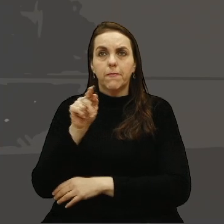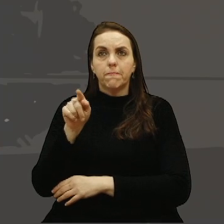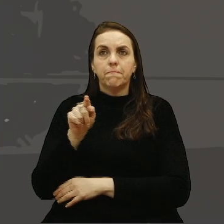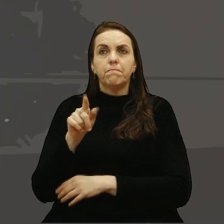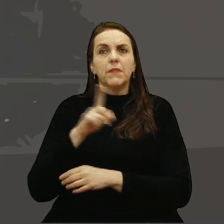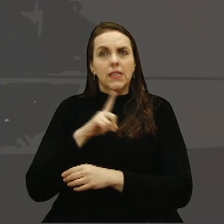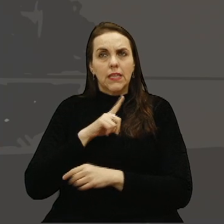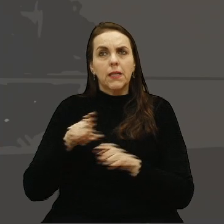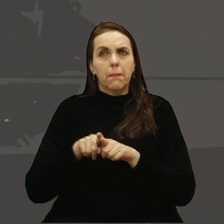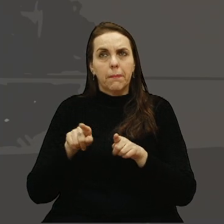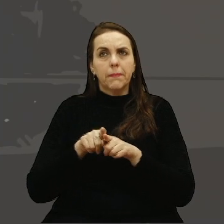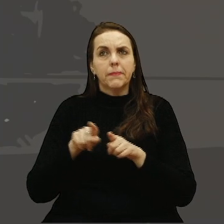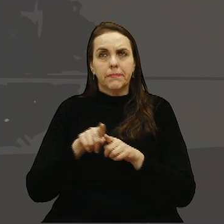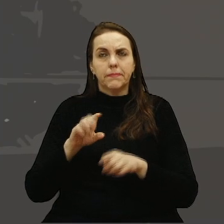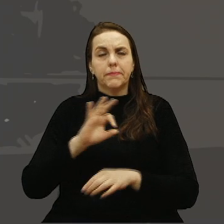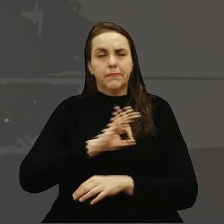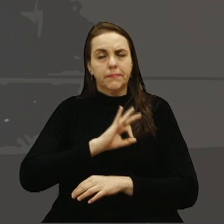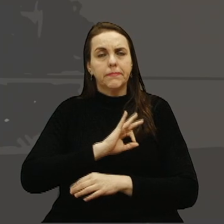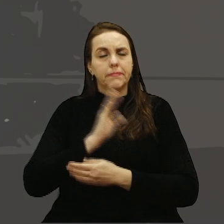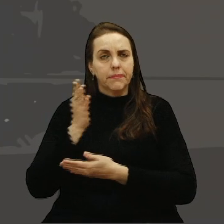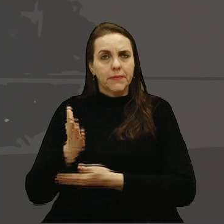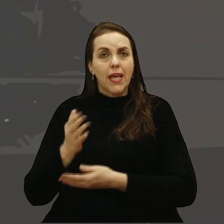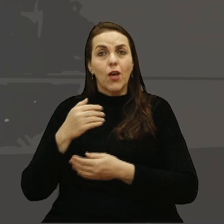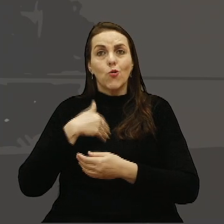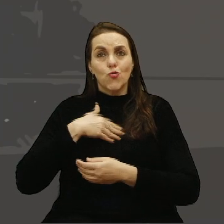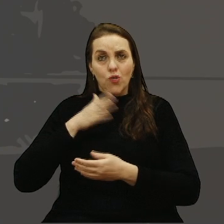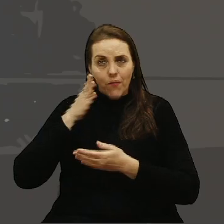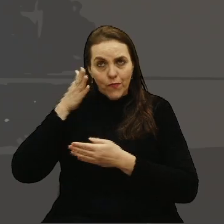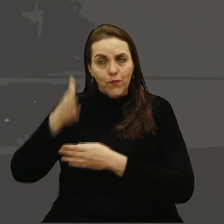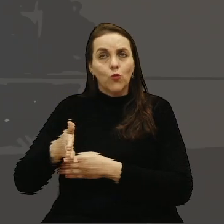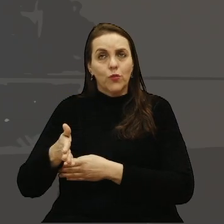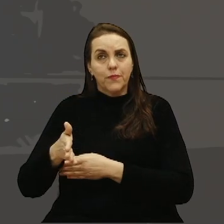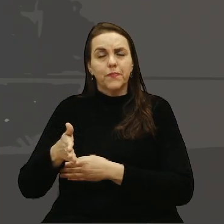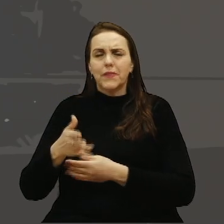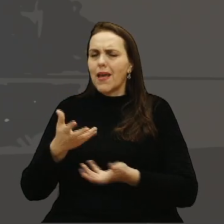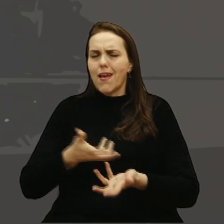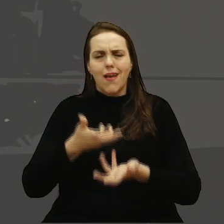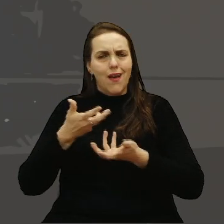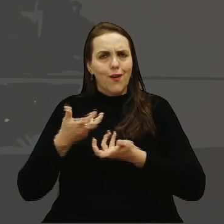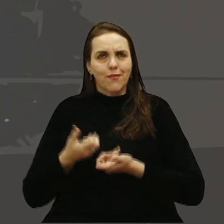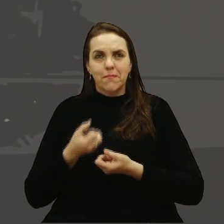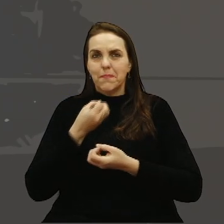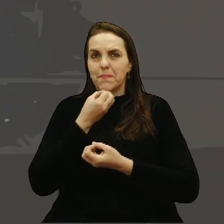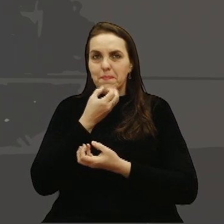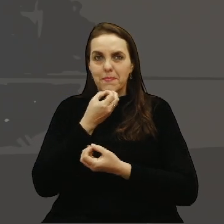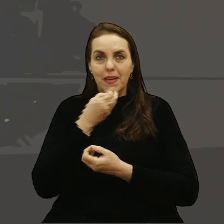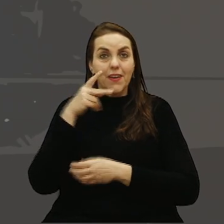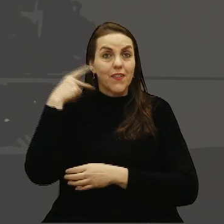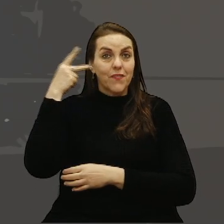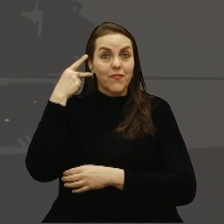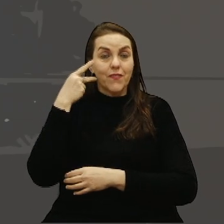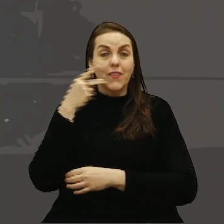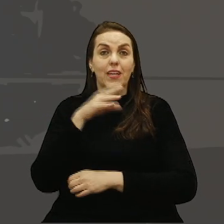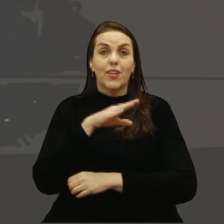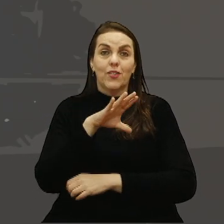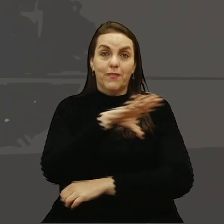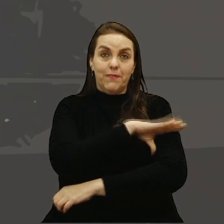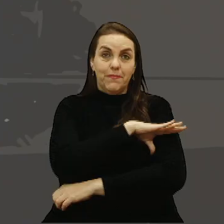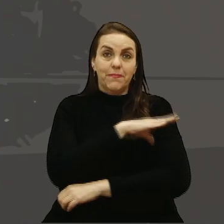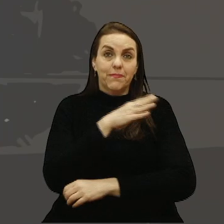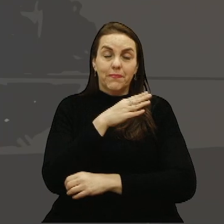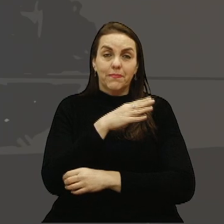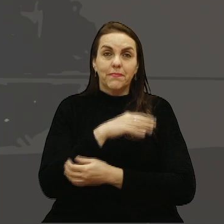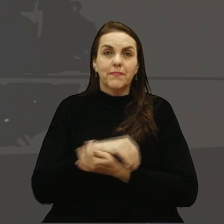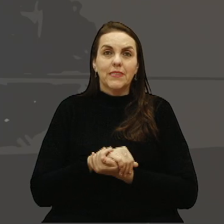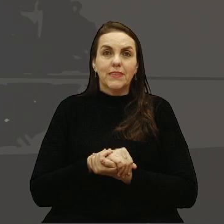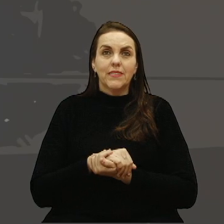Brigada Militar. E, nas vezes em que eu estive ali, ele nos recebeu muito bem, inclusive, vereador Tenente Cristiano Becker, né? O Kiron era...